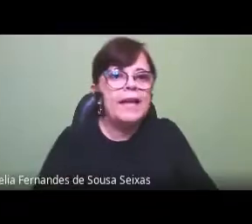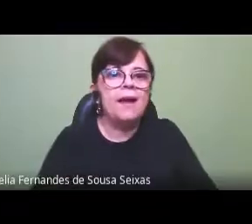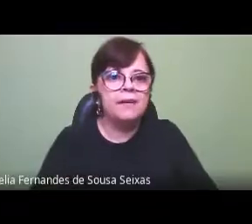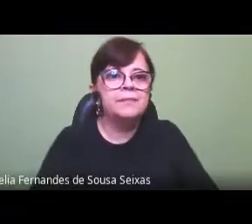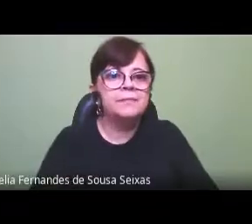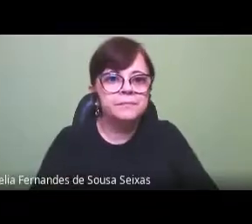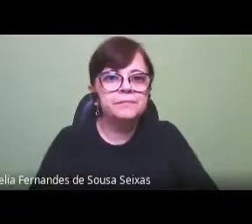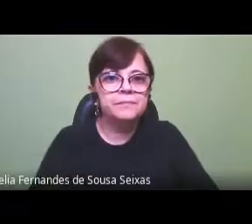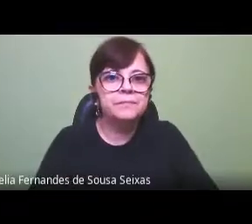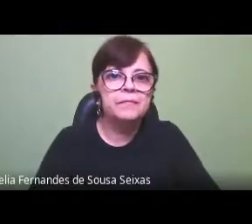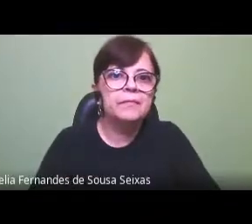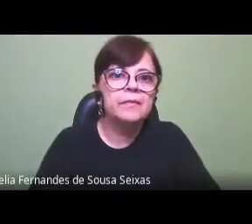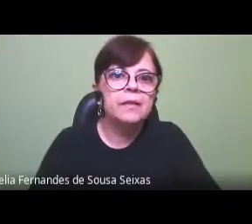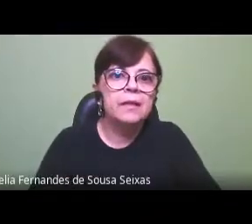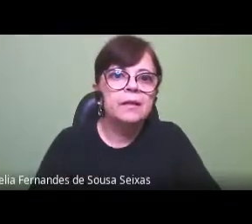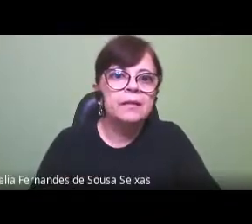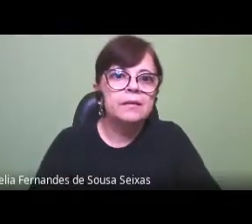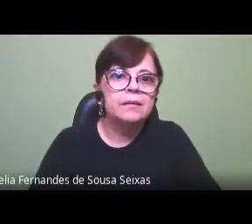Esse é o anelar.